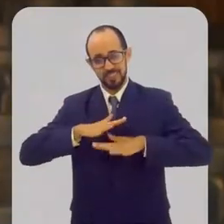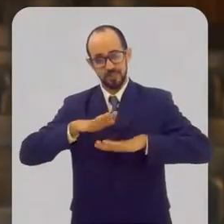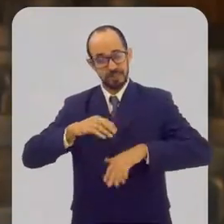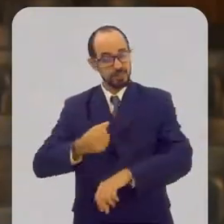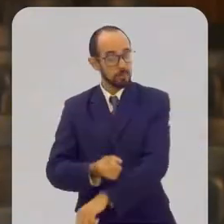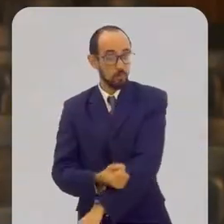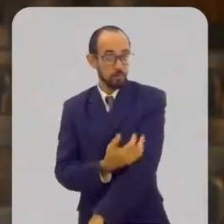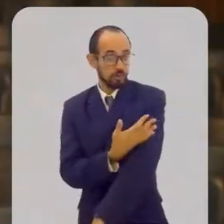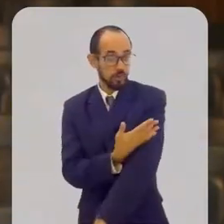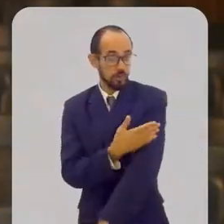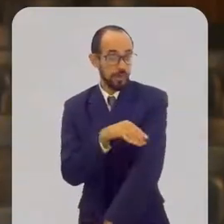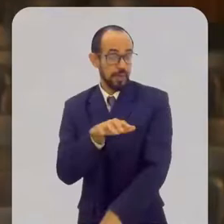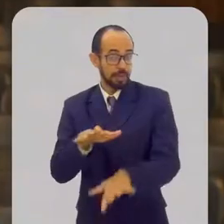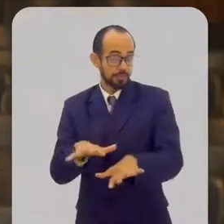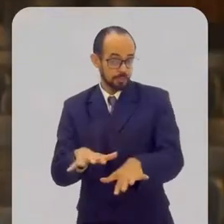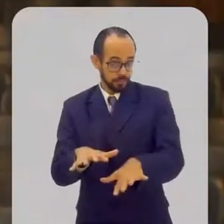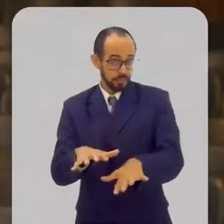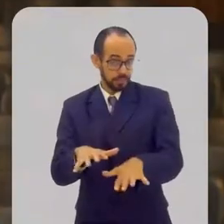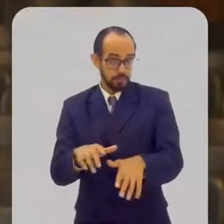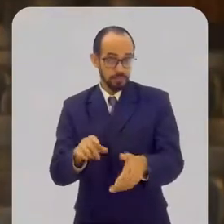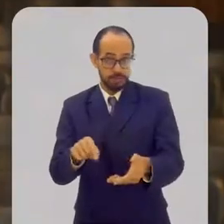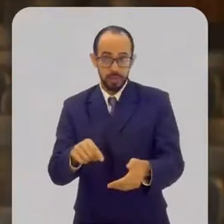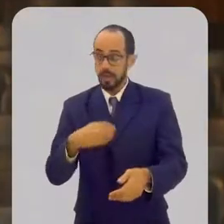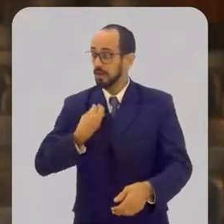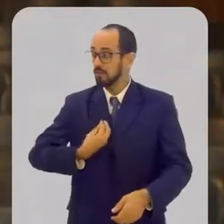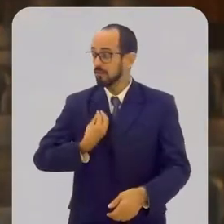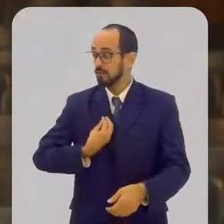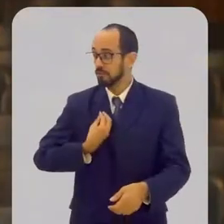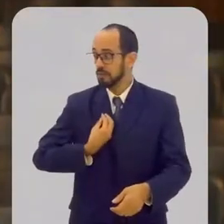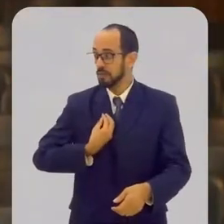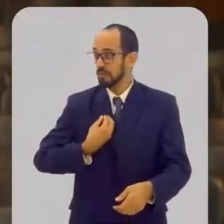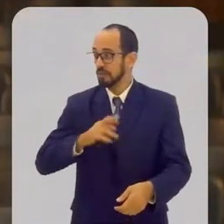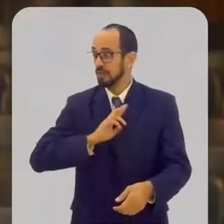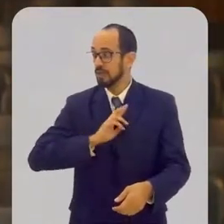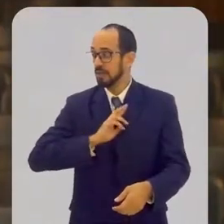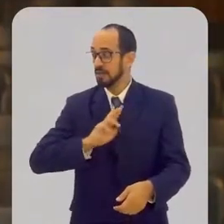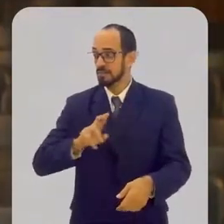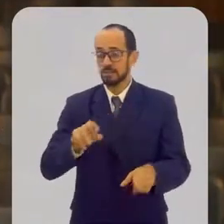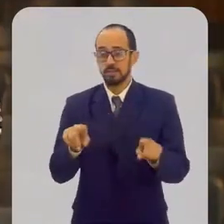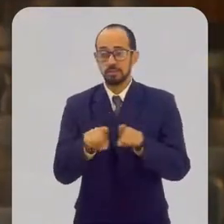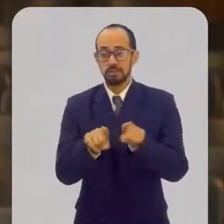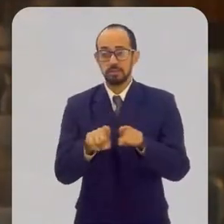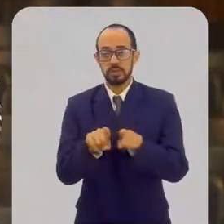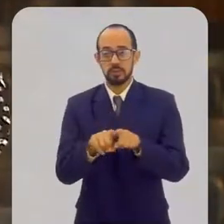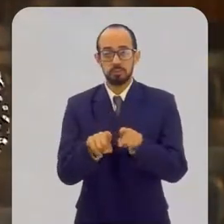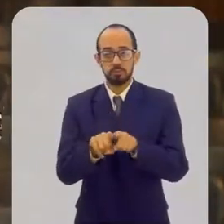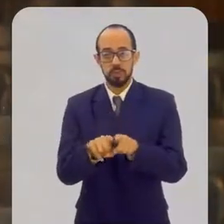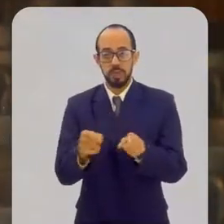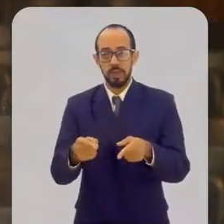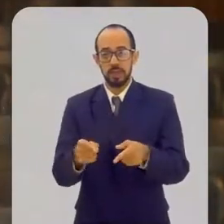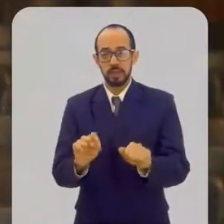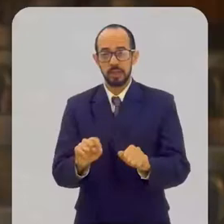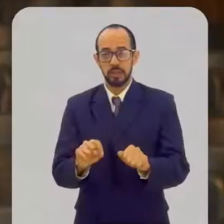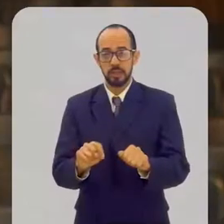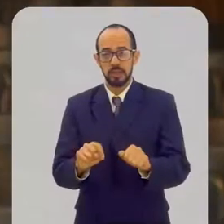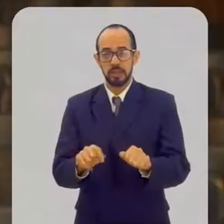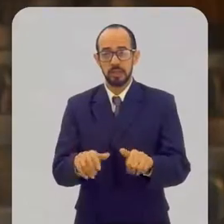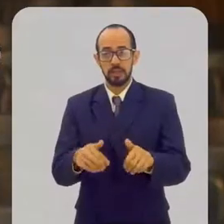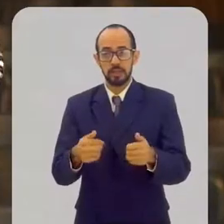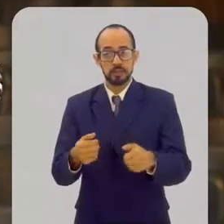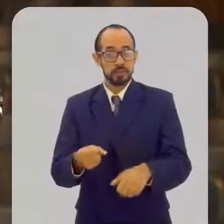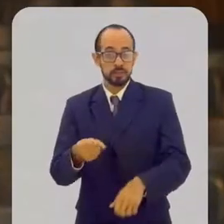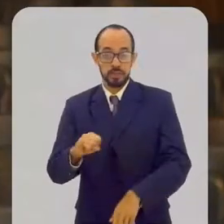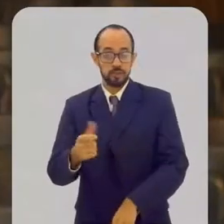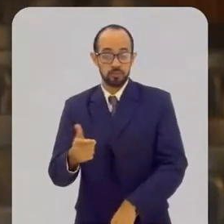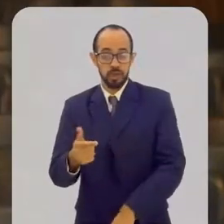faz parte, gente. Emoção faz parte da vida, faz parte da religião, faz parte do amor, faz parte do dia a dia. Se não tiver emoção,